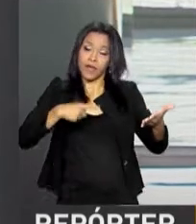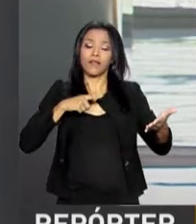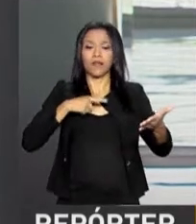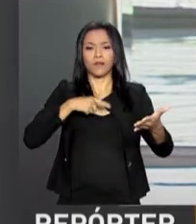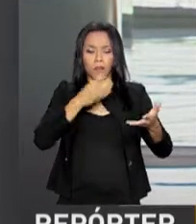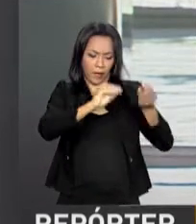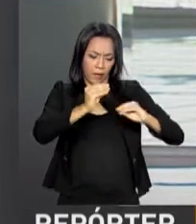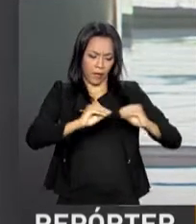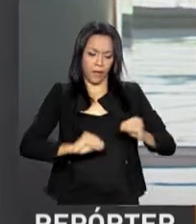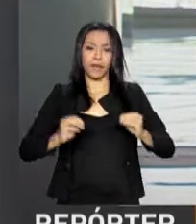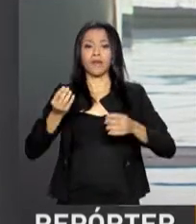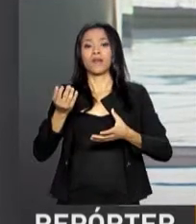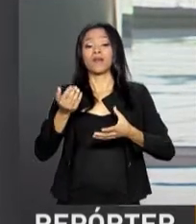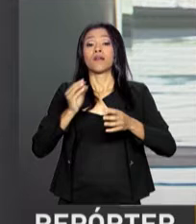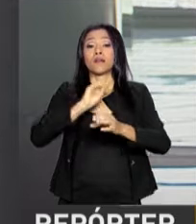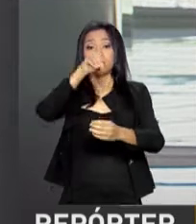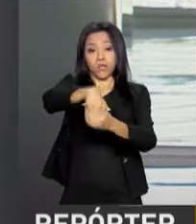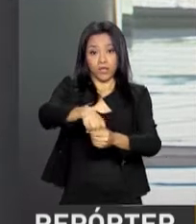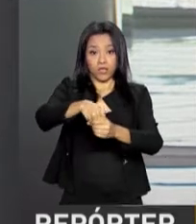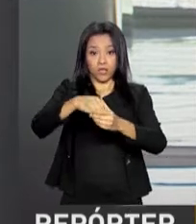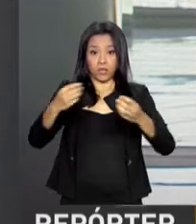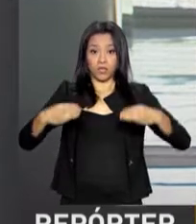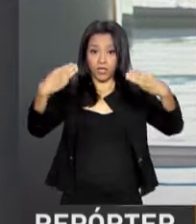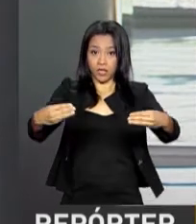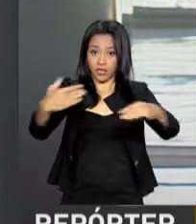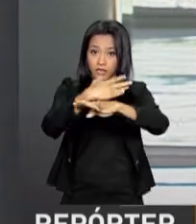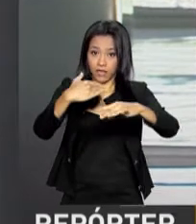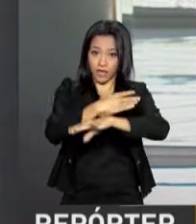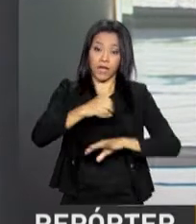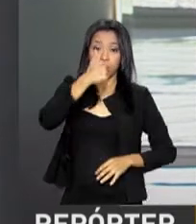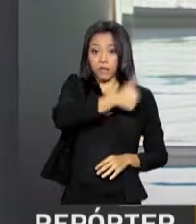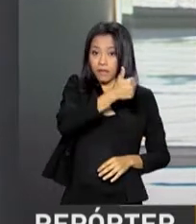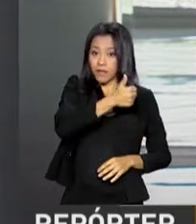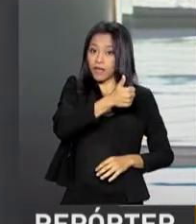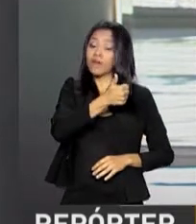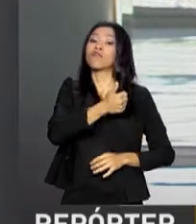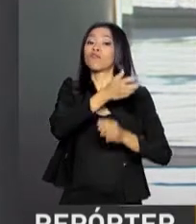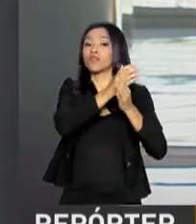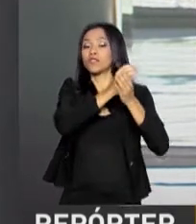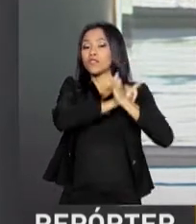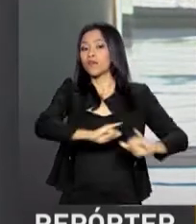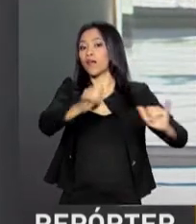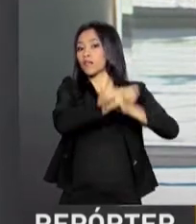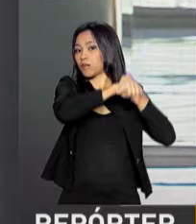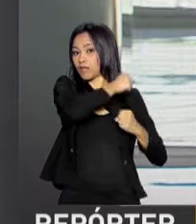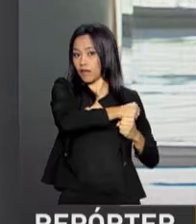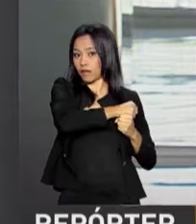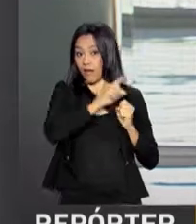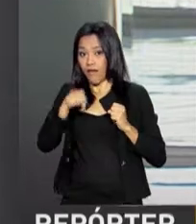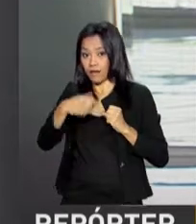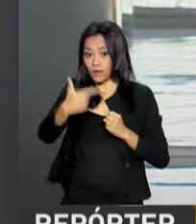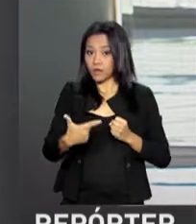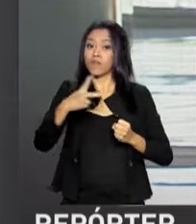o a primeira fase do programa lembrando ela foi lançada em dezembro do ano passado essa cerimônia terá a transmissão